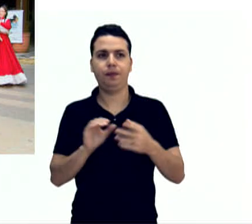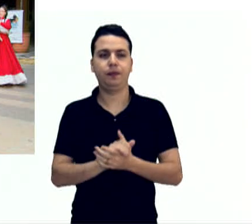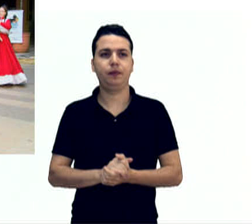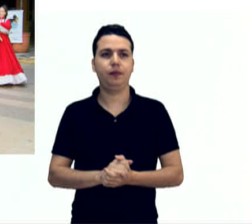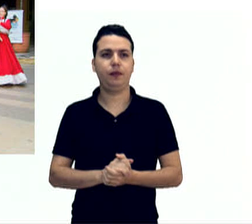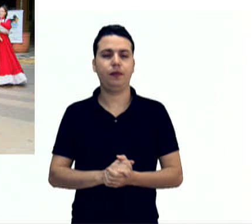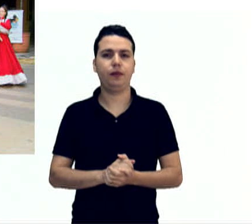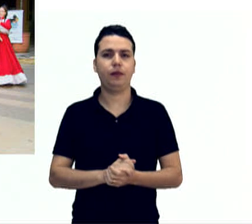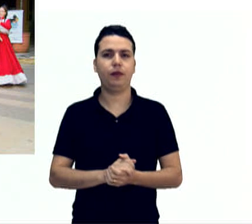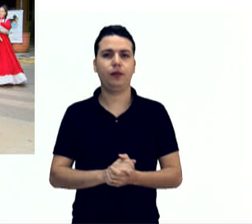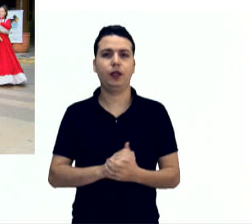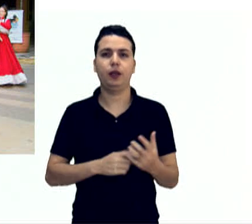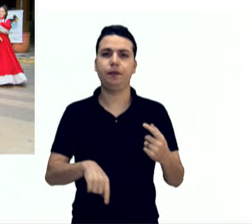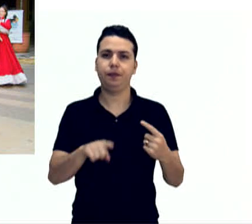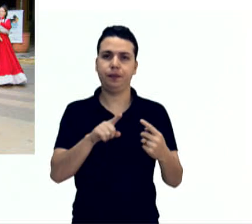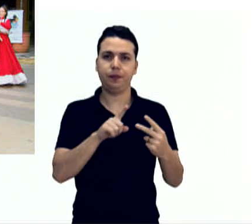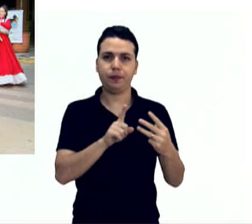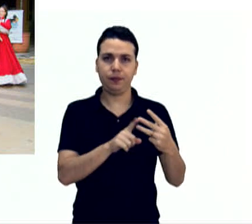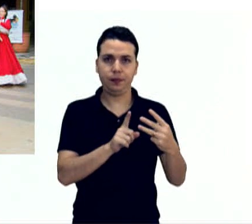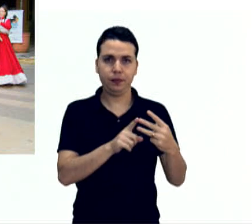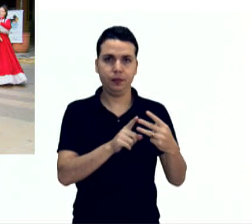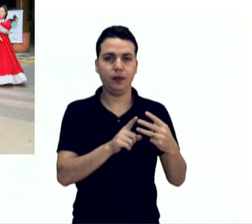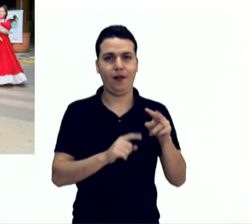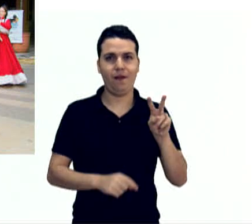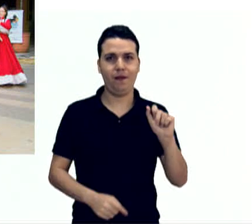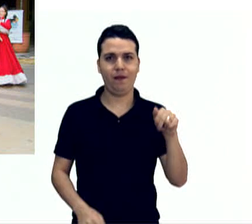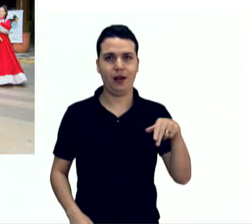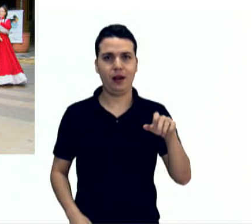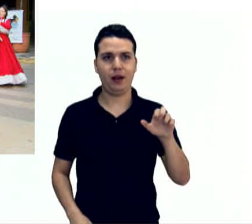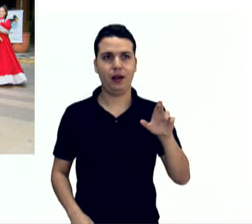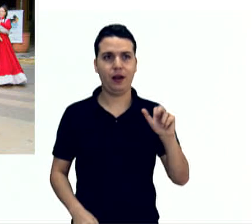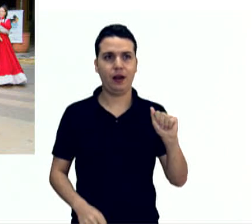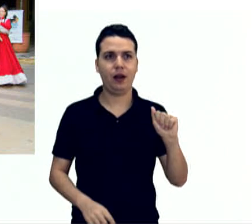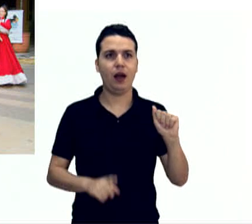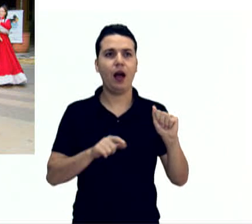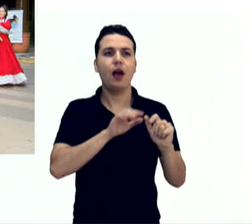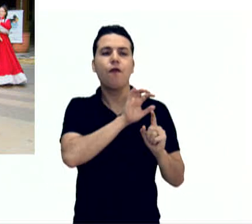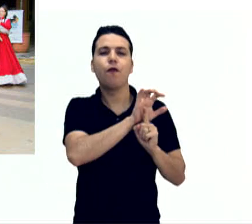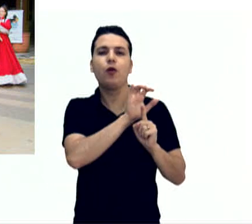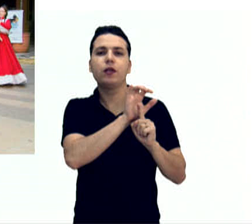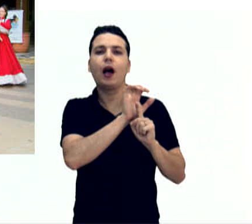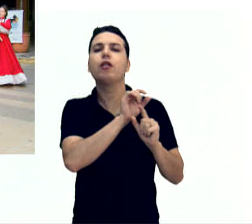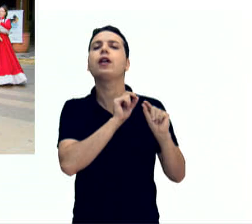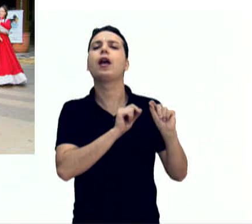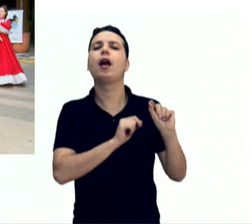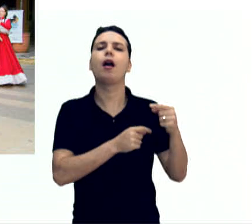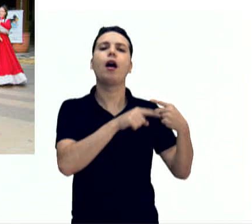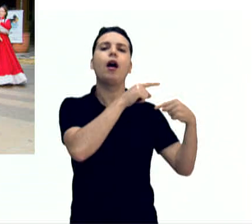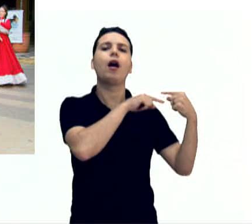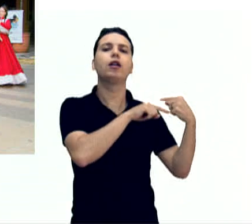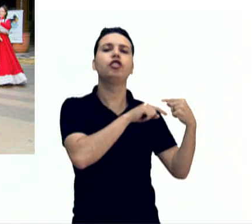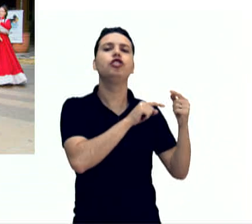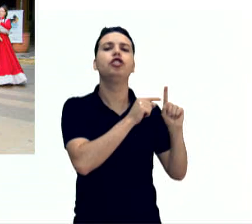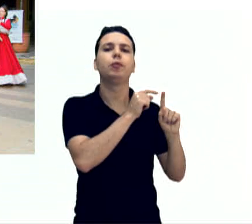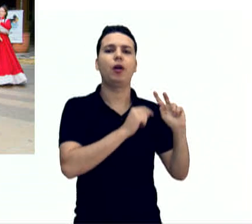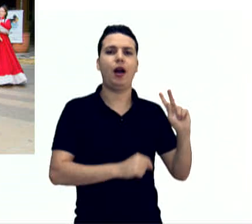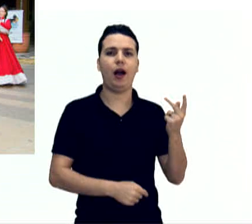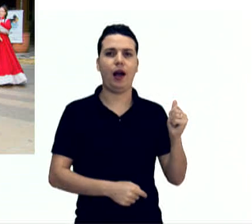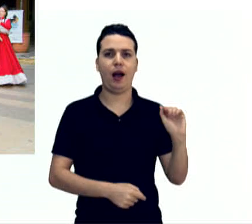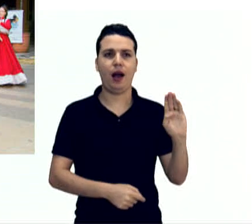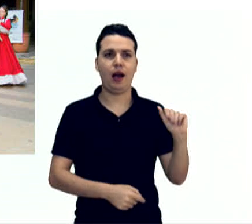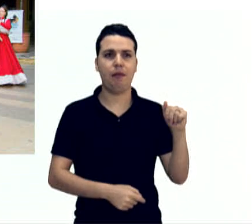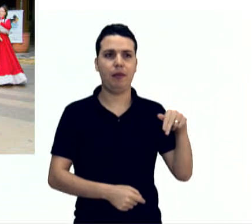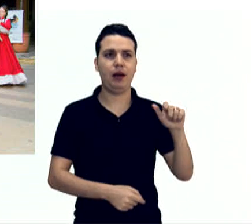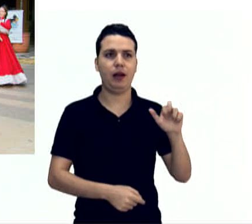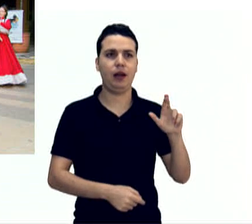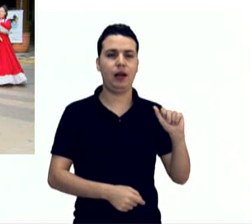pela habaneira, originária da Habana, Cuba. Da mesma forma de vários outros